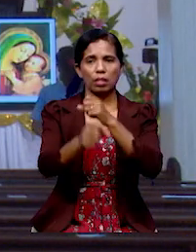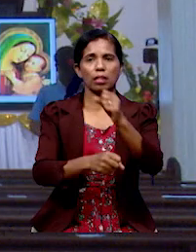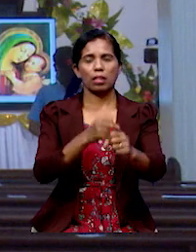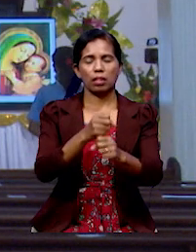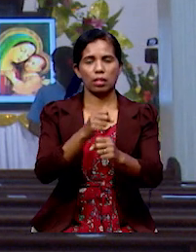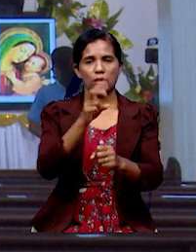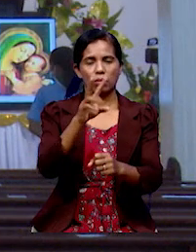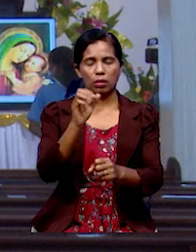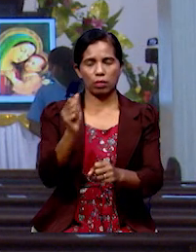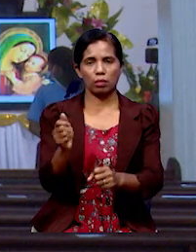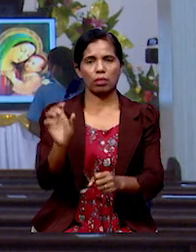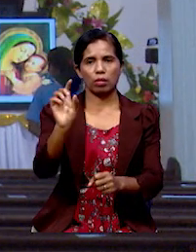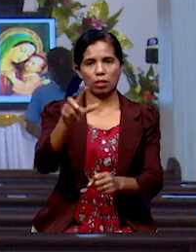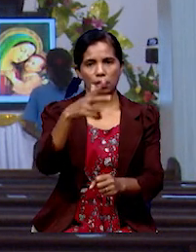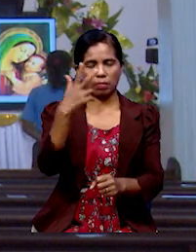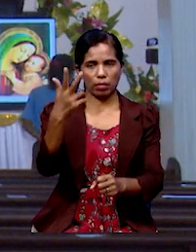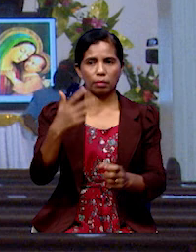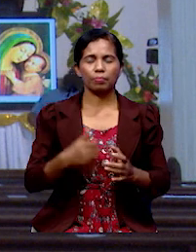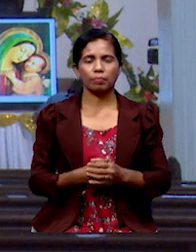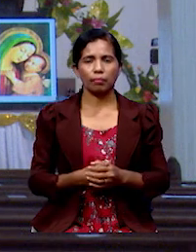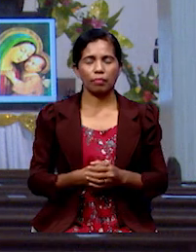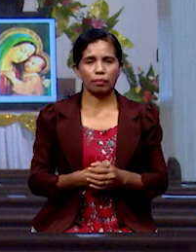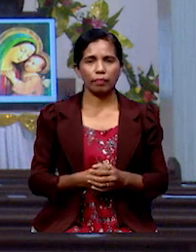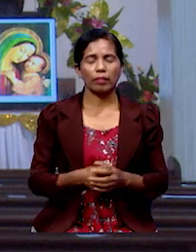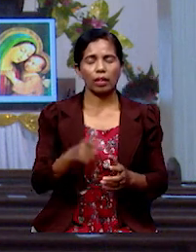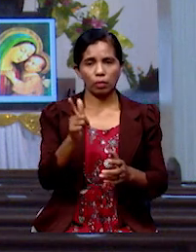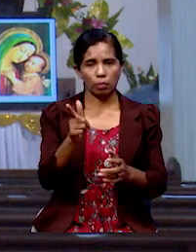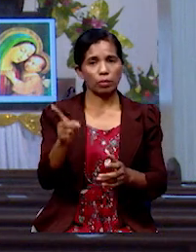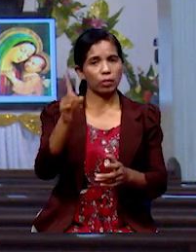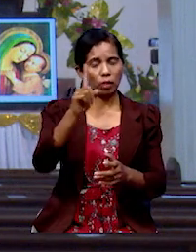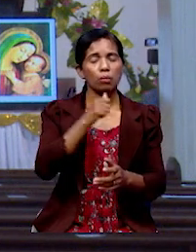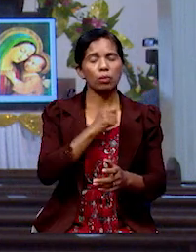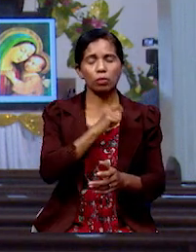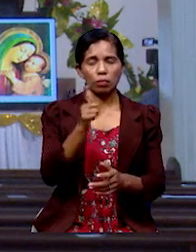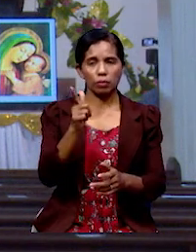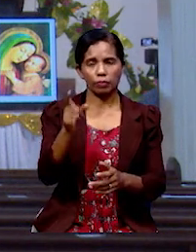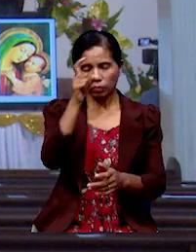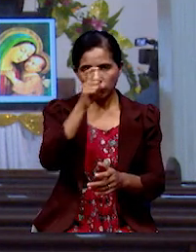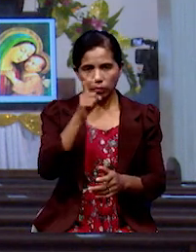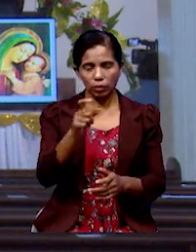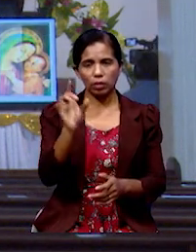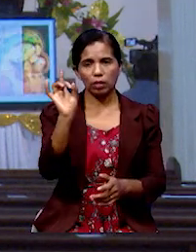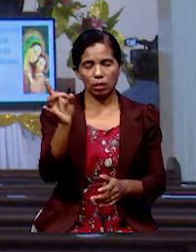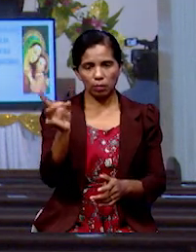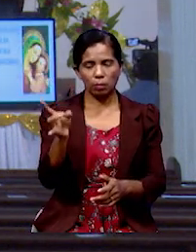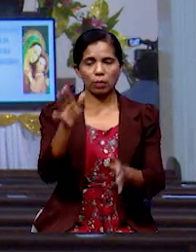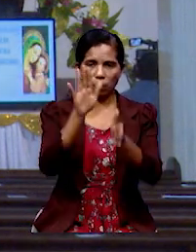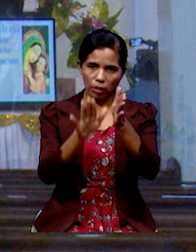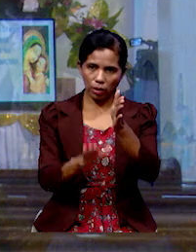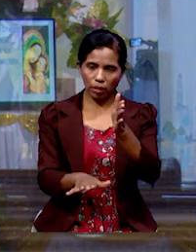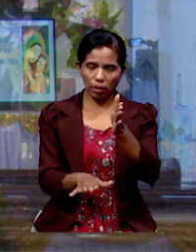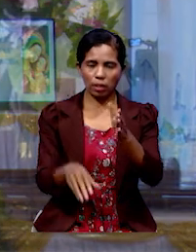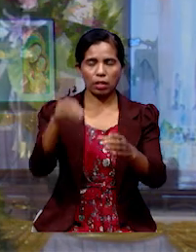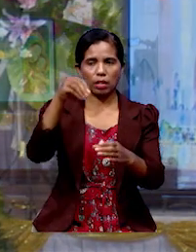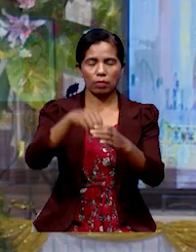Riung Rua Sanur Resentolo. Cardeal Ruanulo Resensia ne maioria hoidade Husitina Walunulu Bakrai